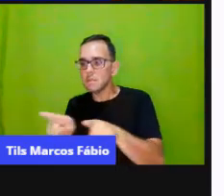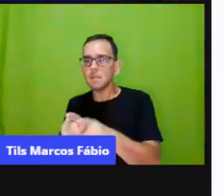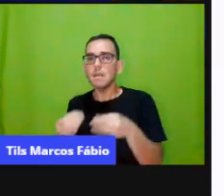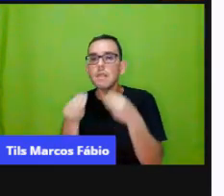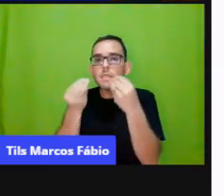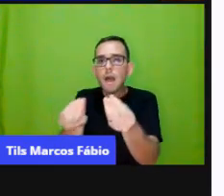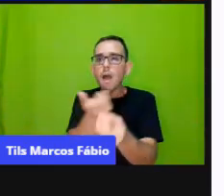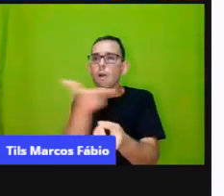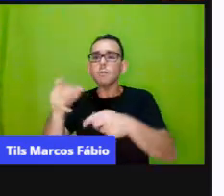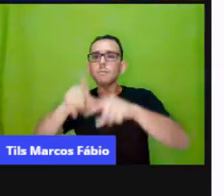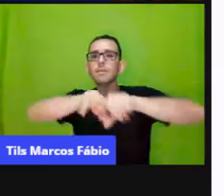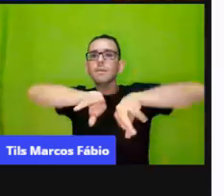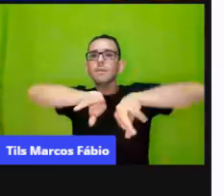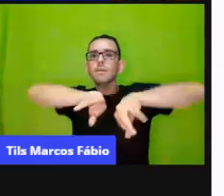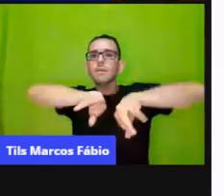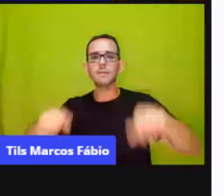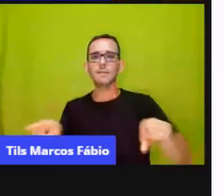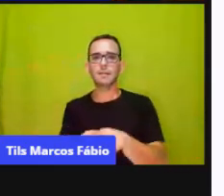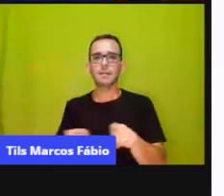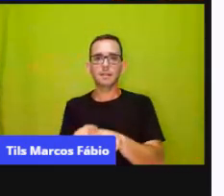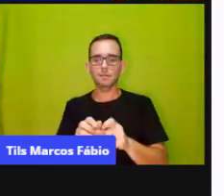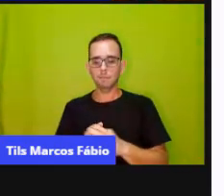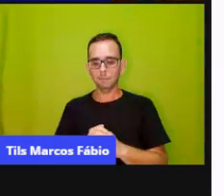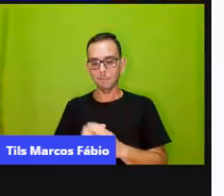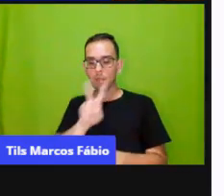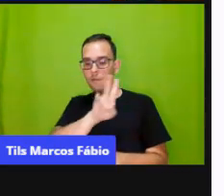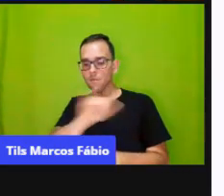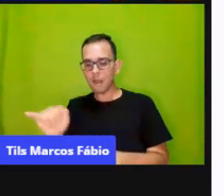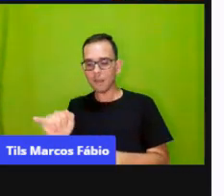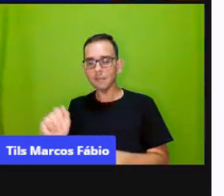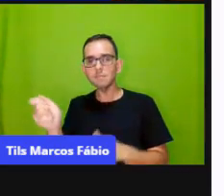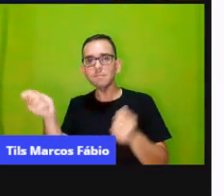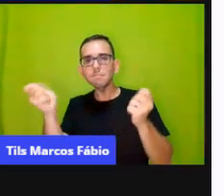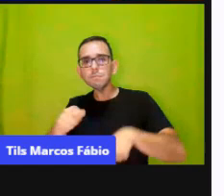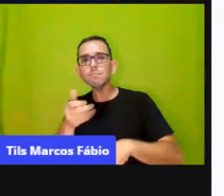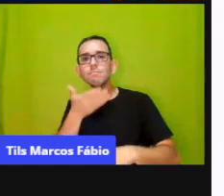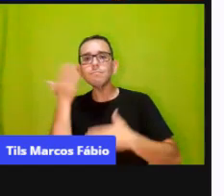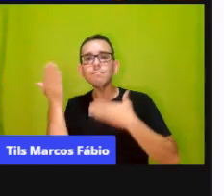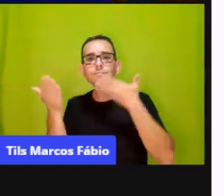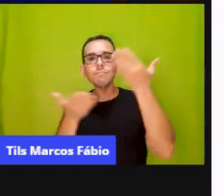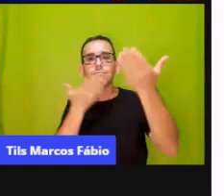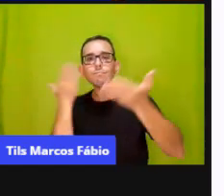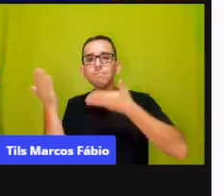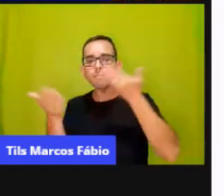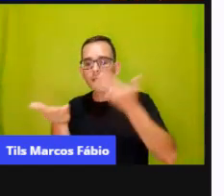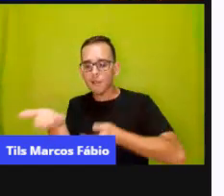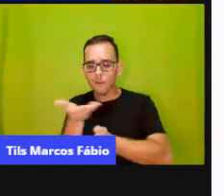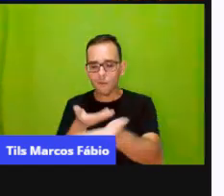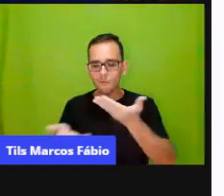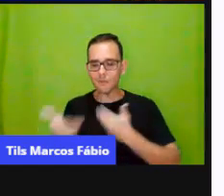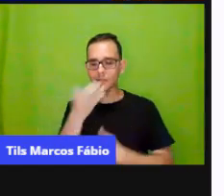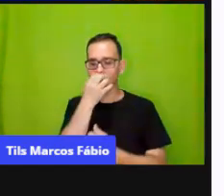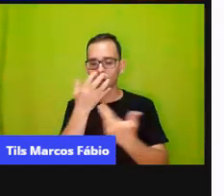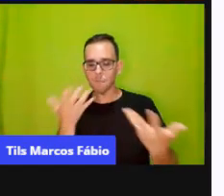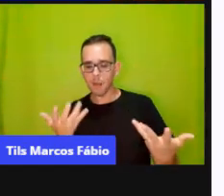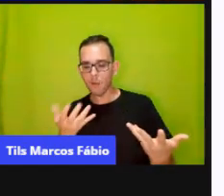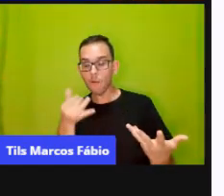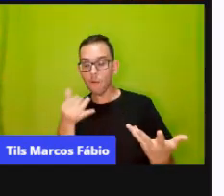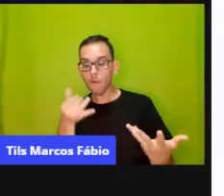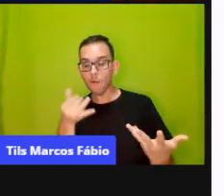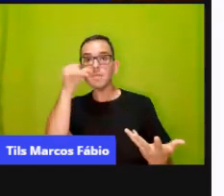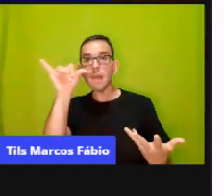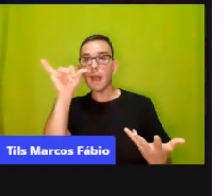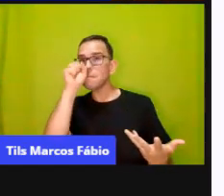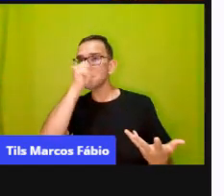outros prêmios de afetividade. E isso vai facilitar a gente conviver com o animal e evitar incidentes, porque ela pode